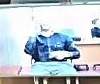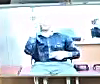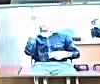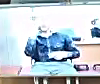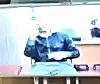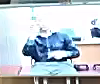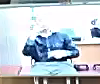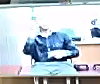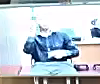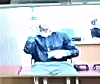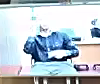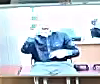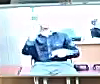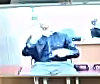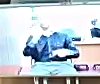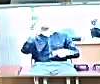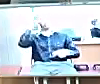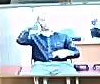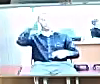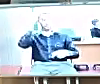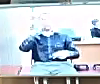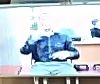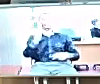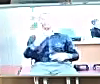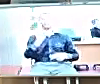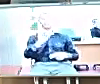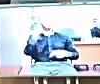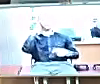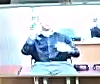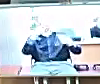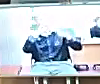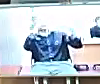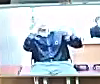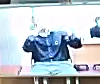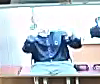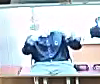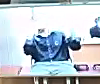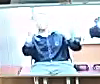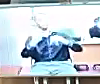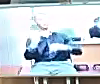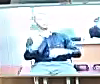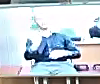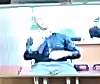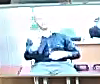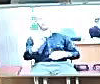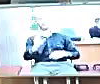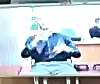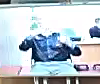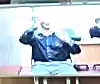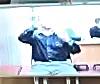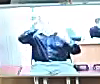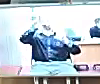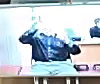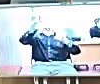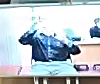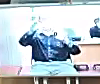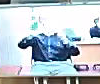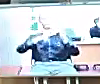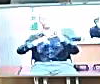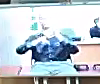mas os termos que foi feito essa proposta não foi aceita pelas representações nem